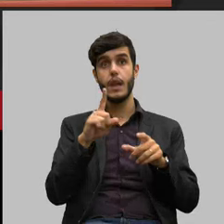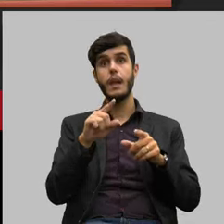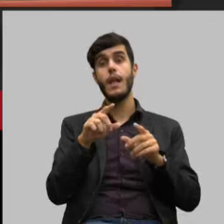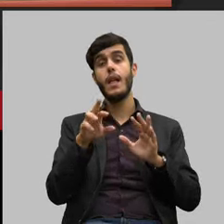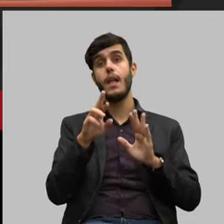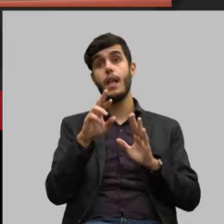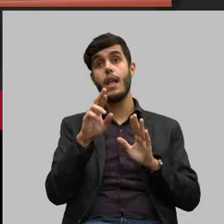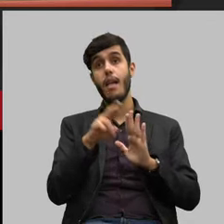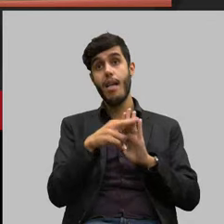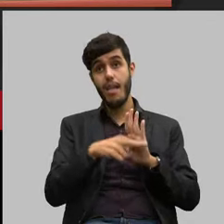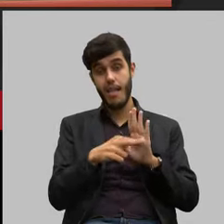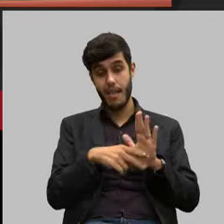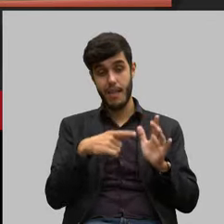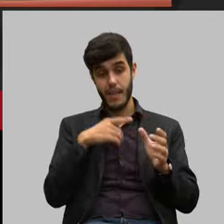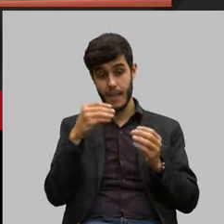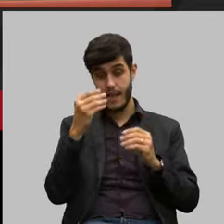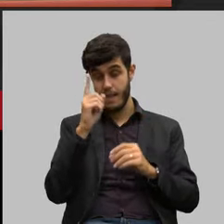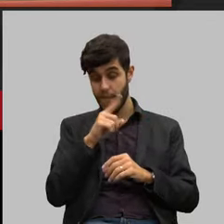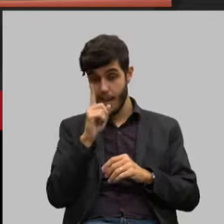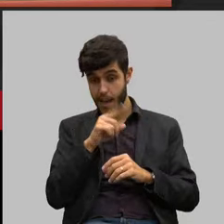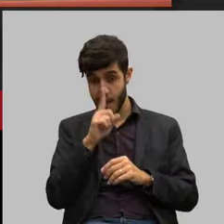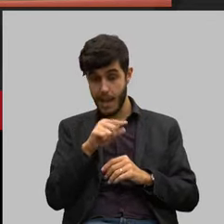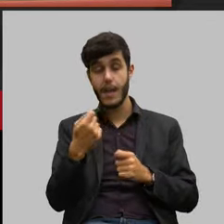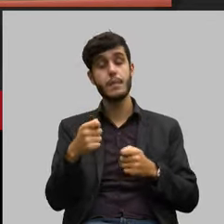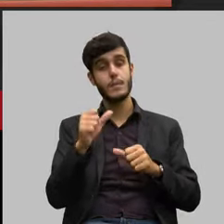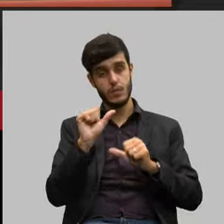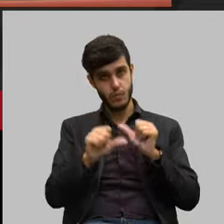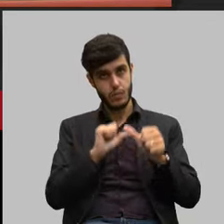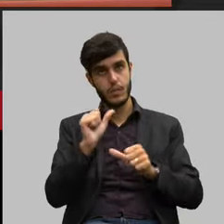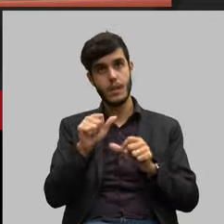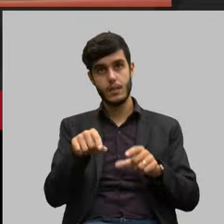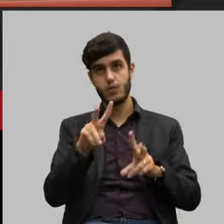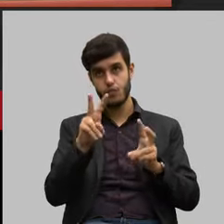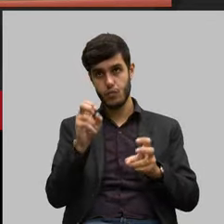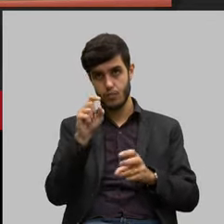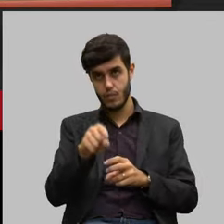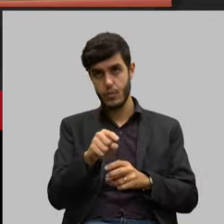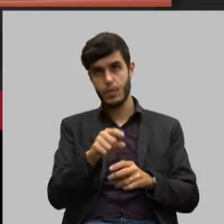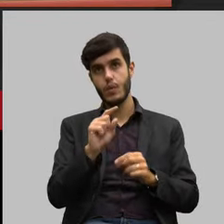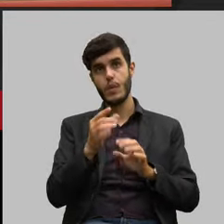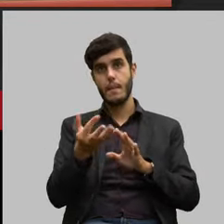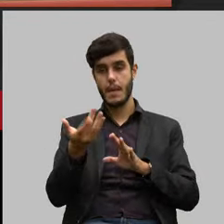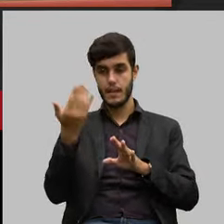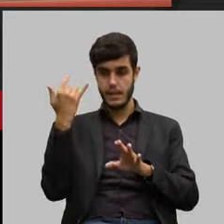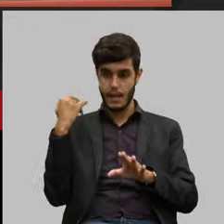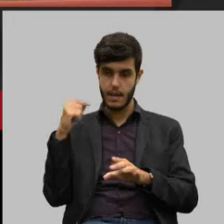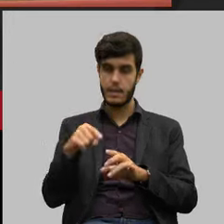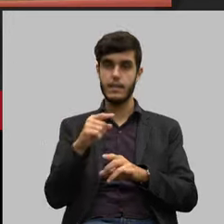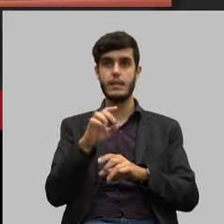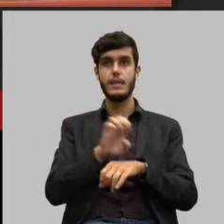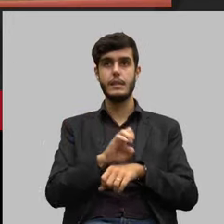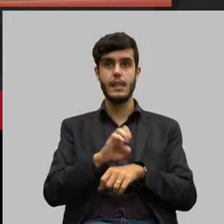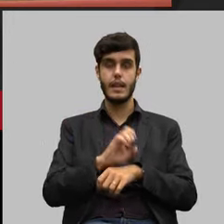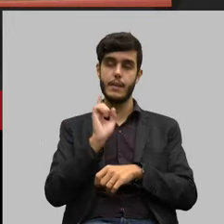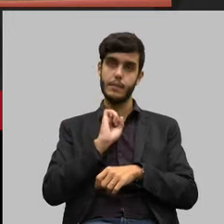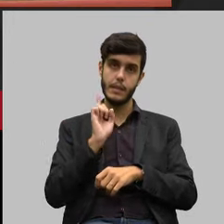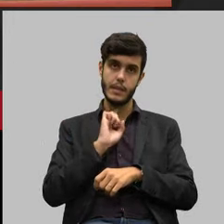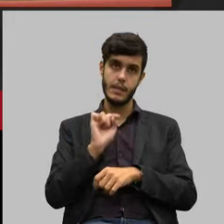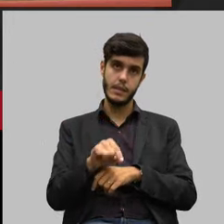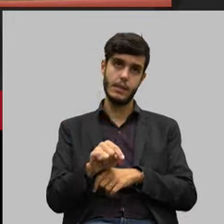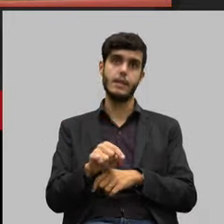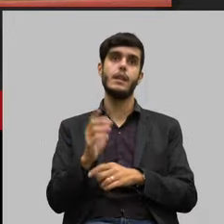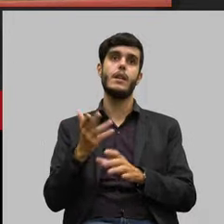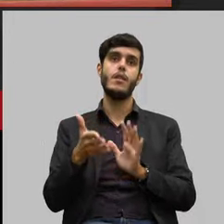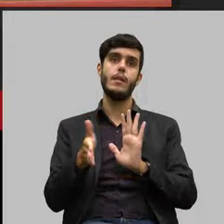inconsistência que possa haver no cumprimento do do índice dos né do do passado do Estado de Minas Gerais isso já a